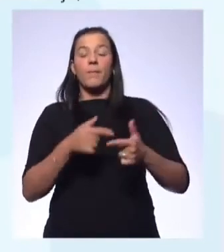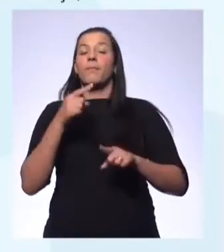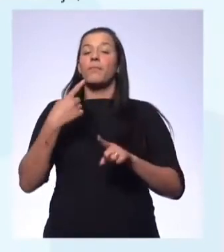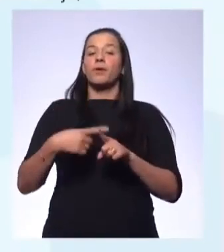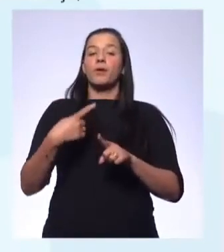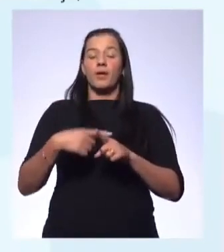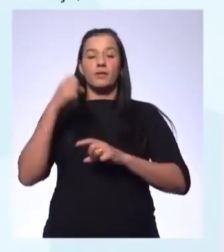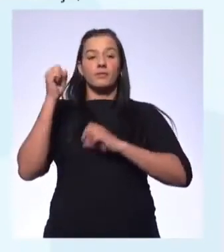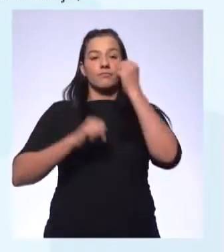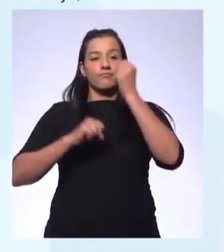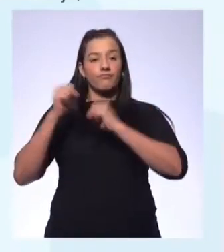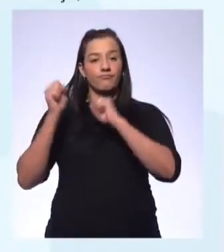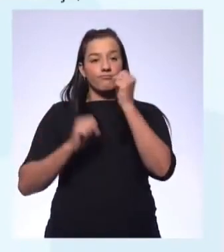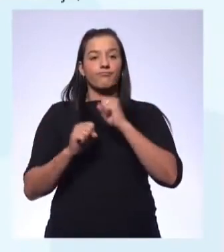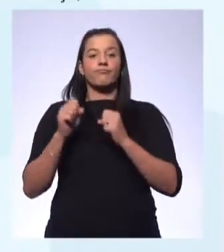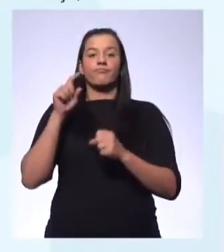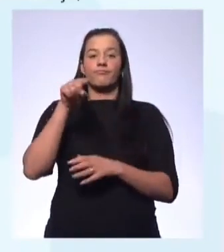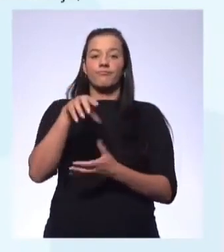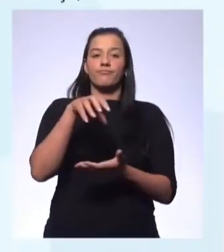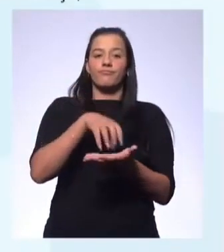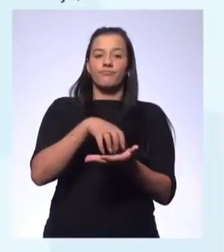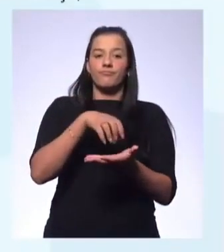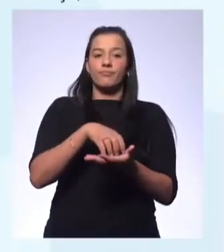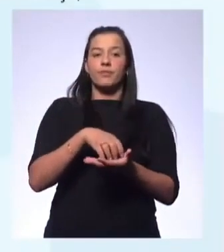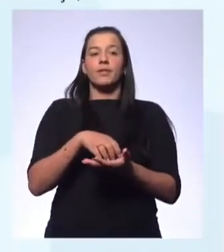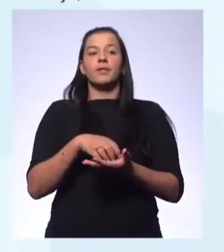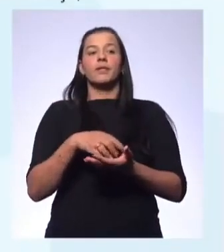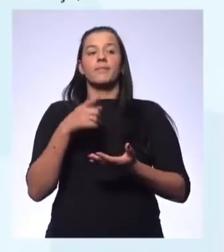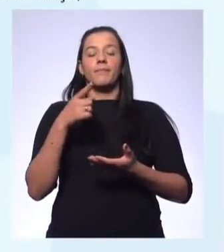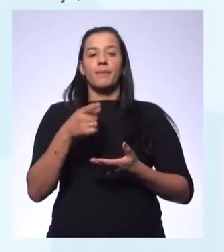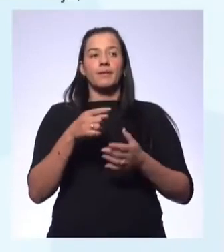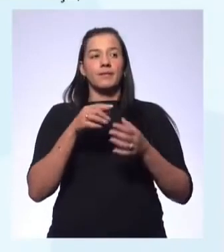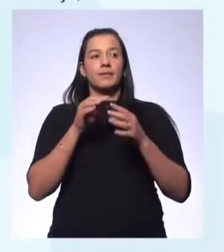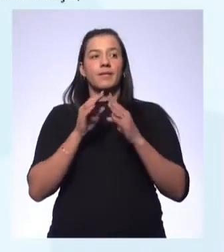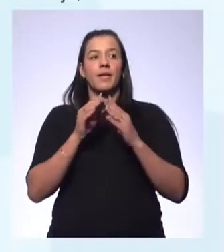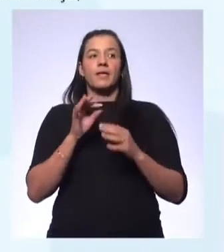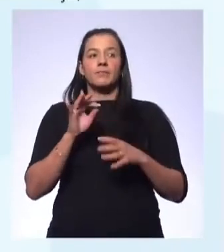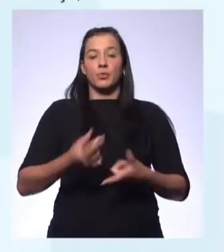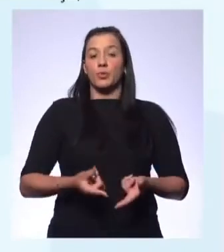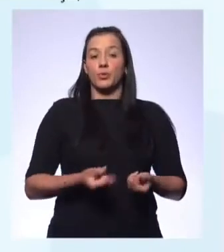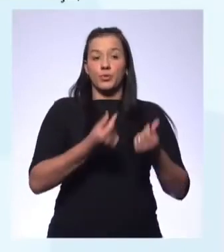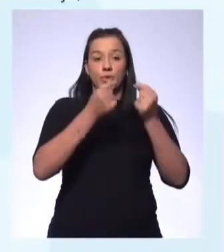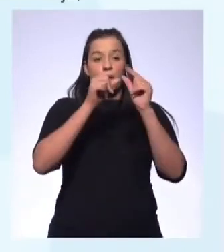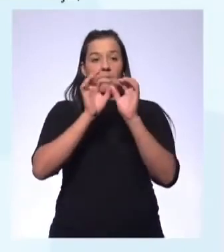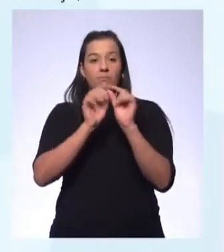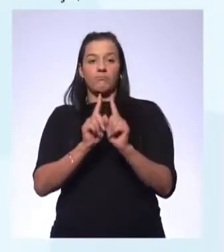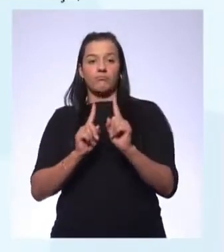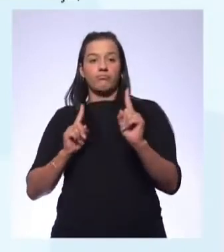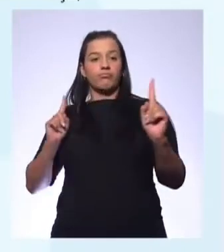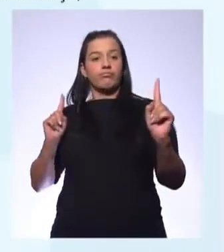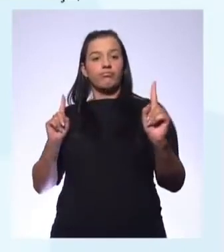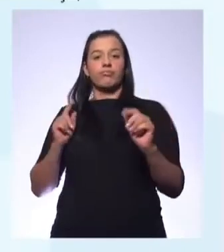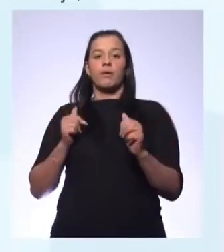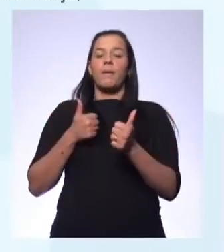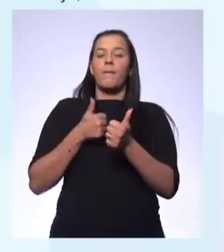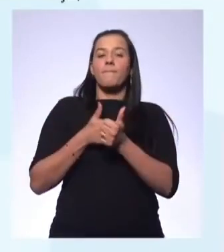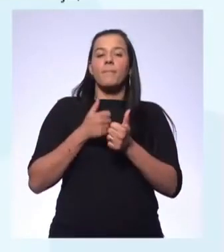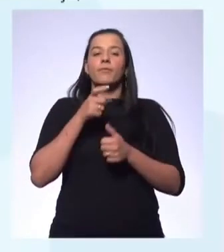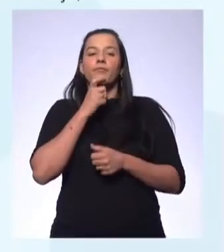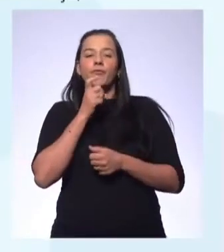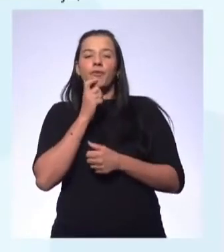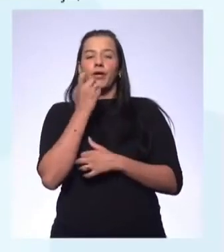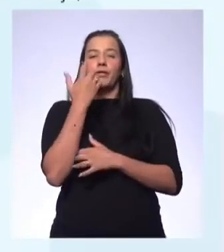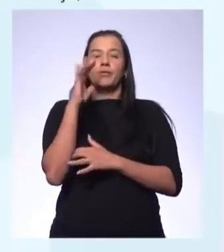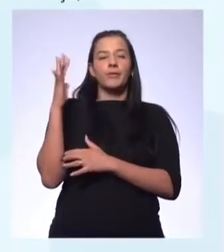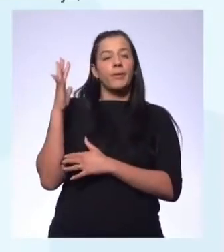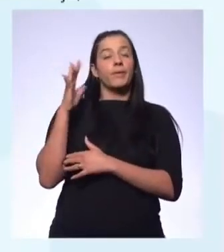estavam ali, e a burguesia industrial ia morar em áreas mais afastadas, né? Com muito verde, justamente por conta